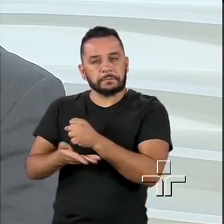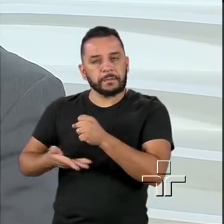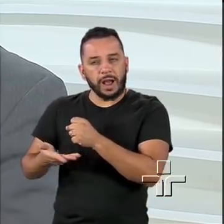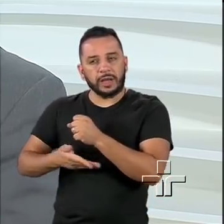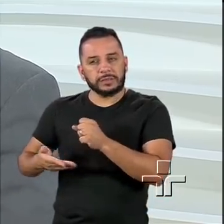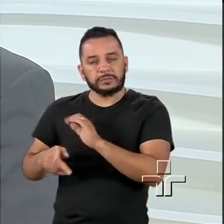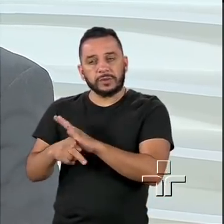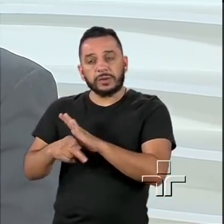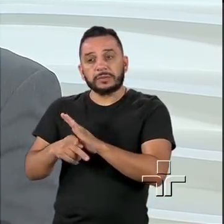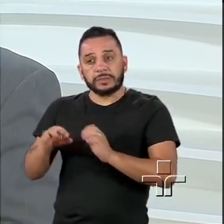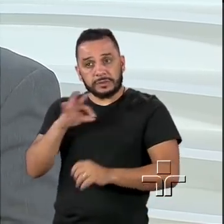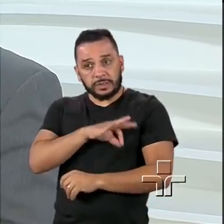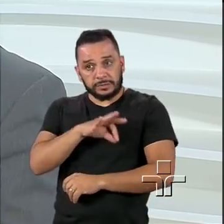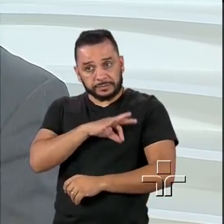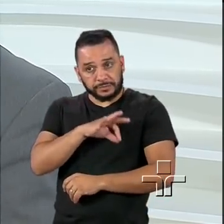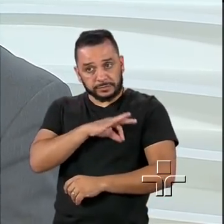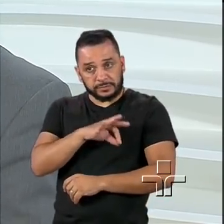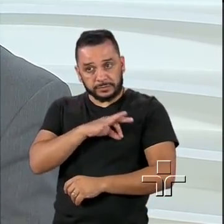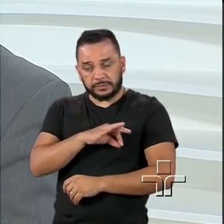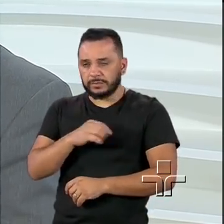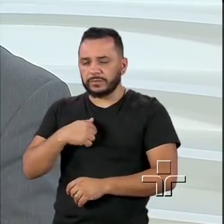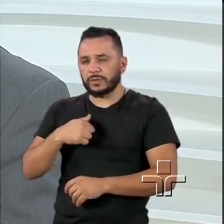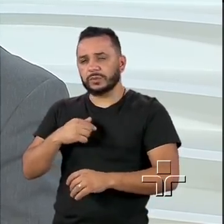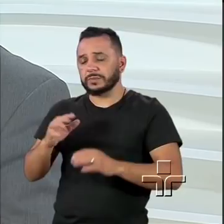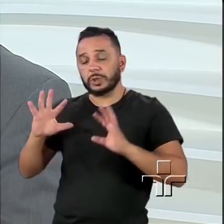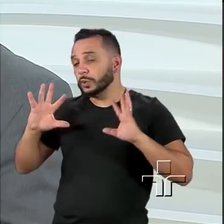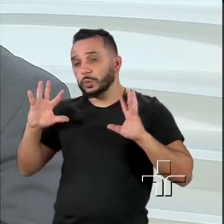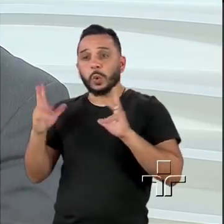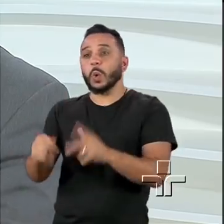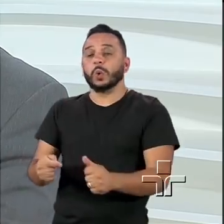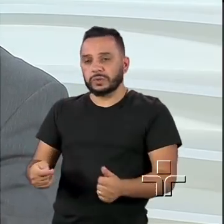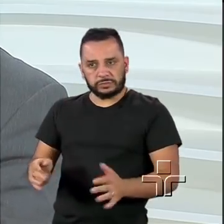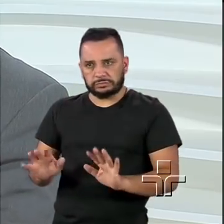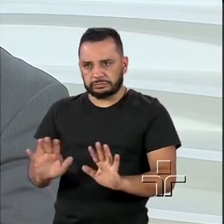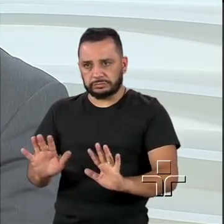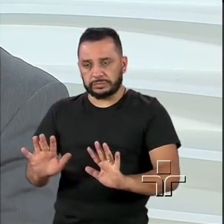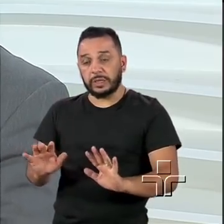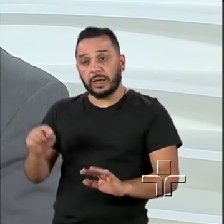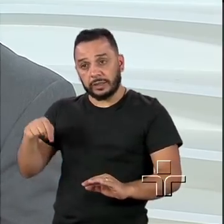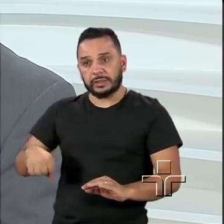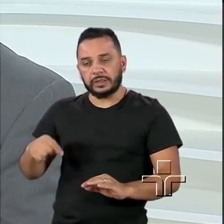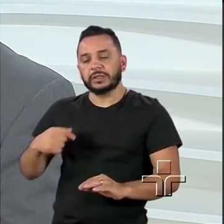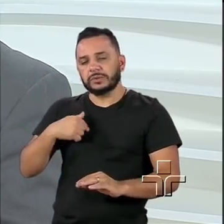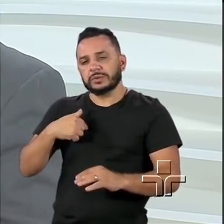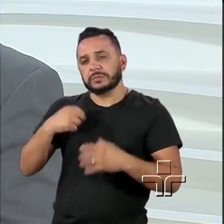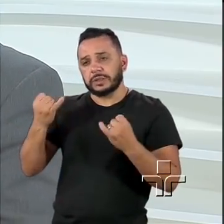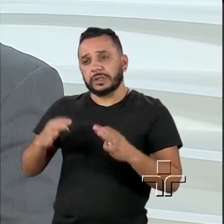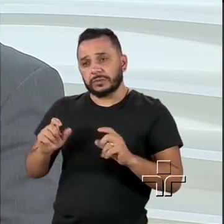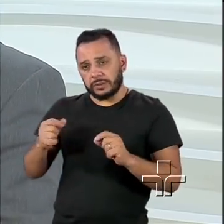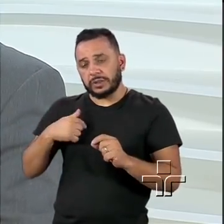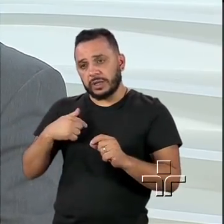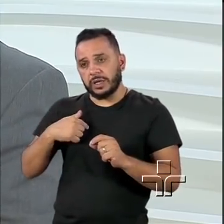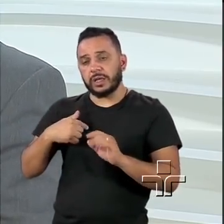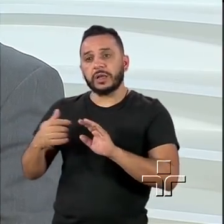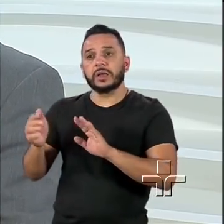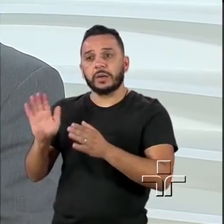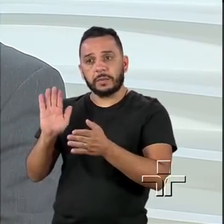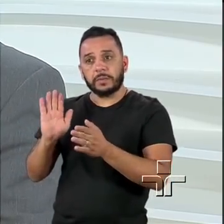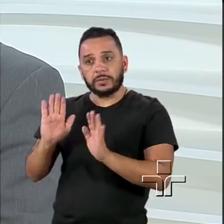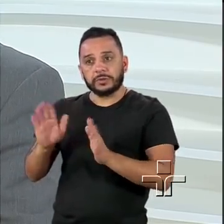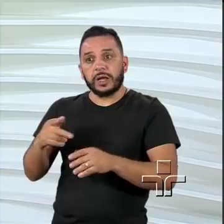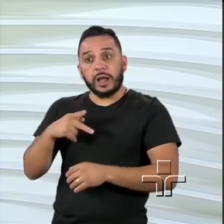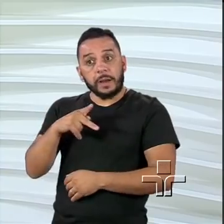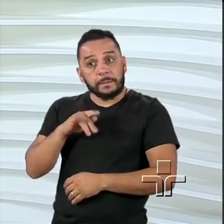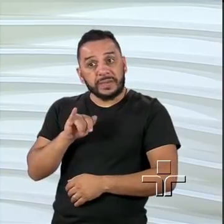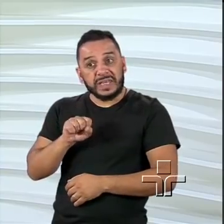falando de todas as categorias, mas aqui estou falando de cumprir para valer essa valorização, piso,